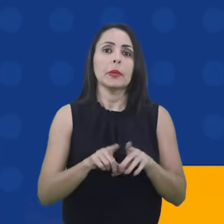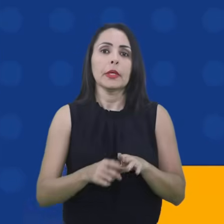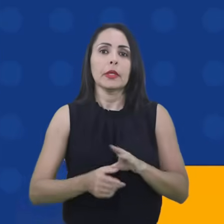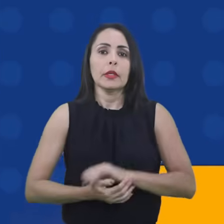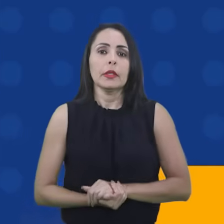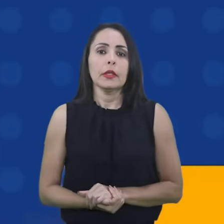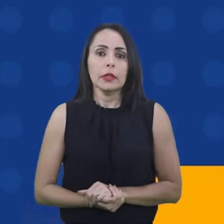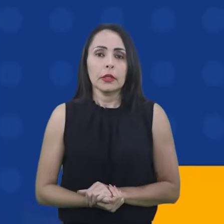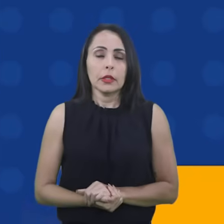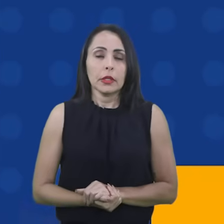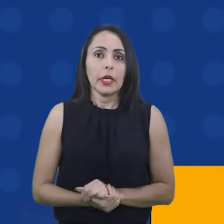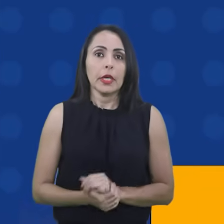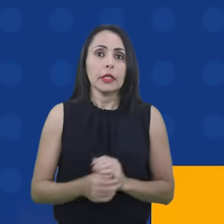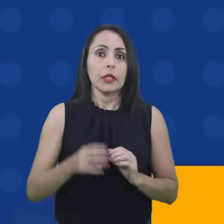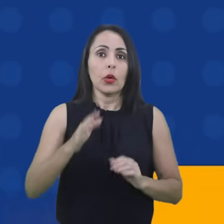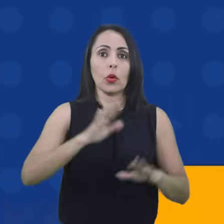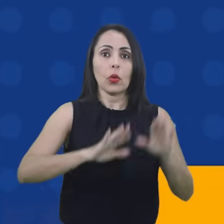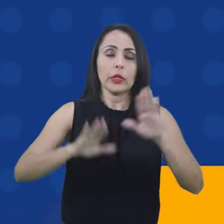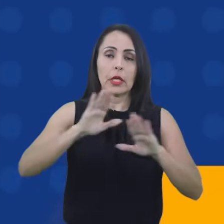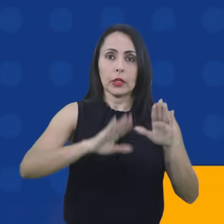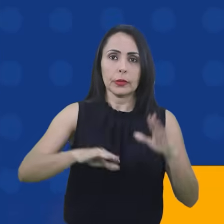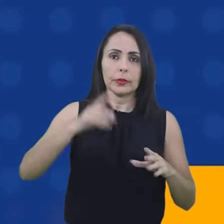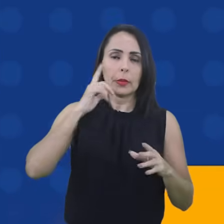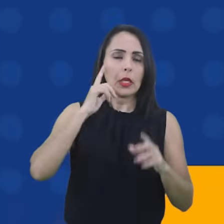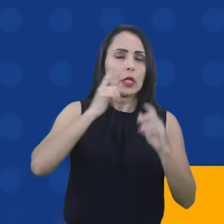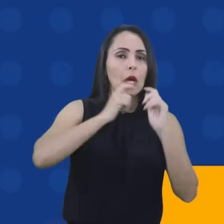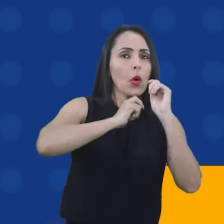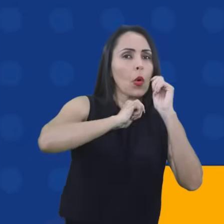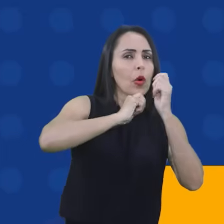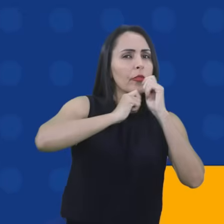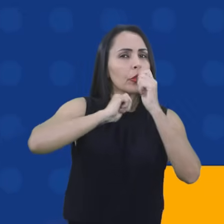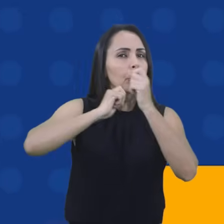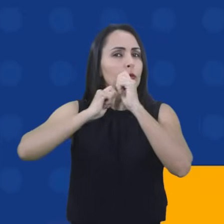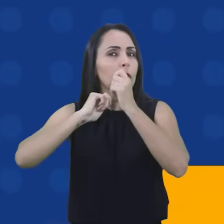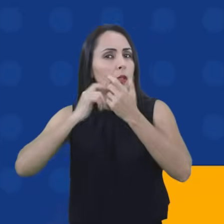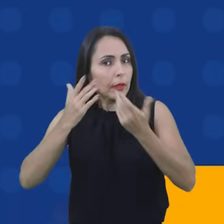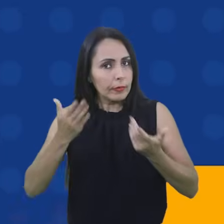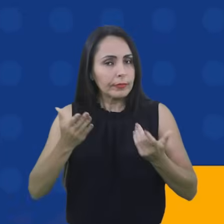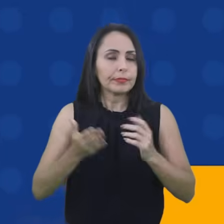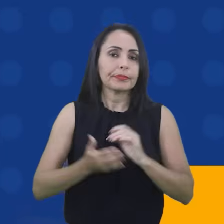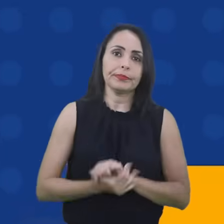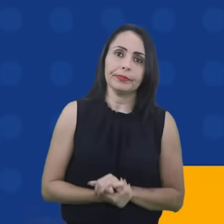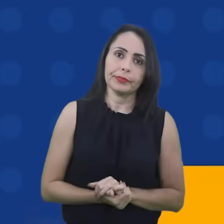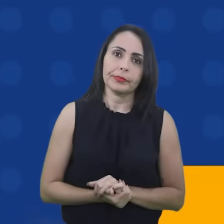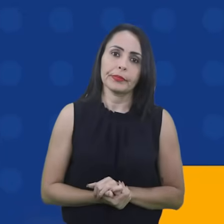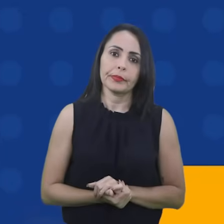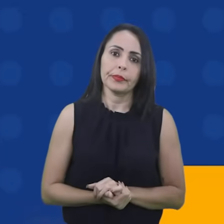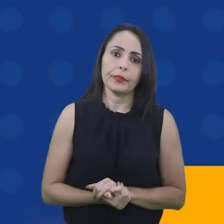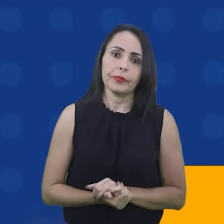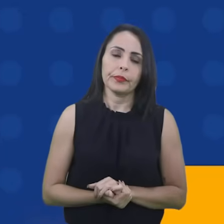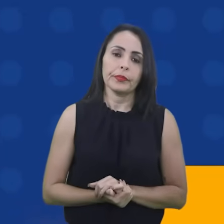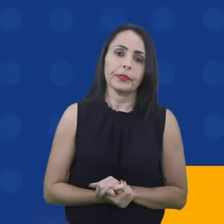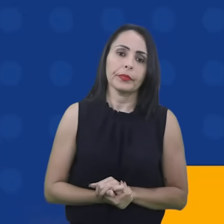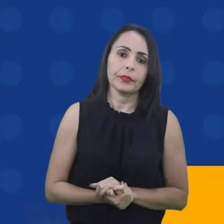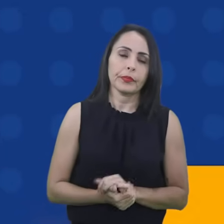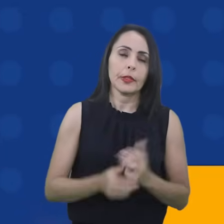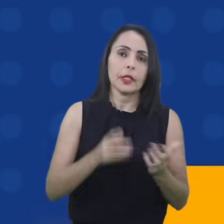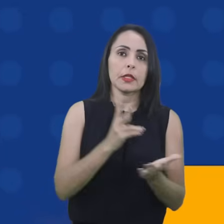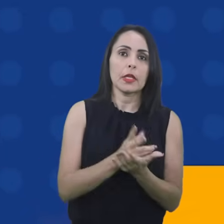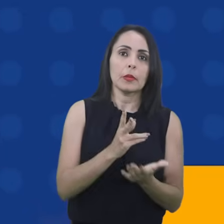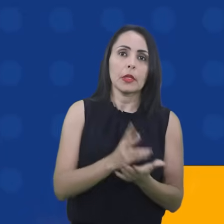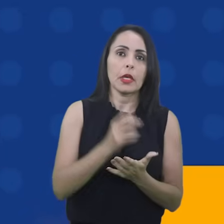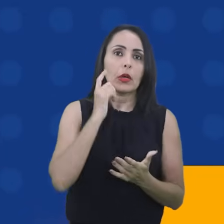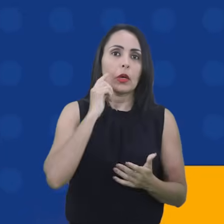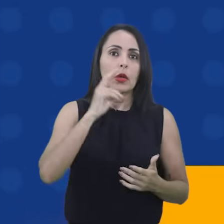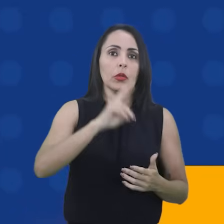gengival. Então, cuidado ao penetrar esse fio nos espaços interdentais, ok? E sempre ao